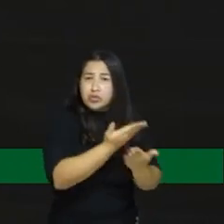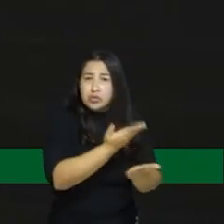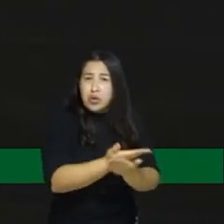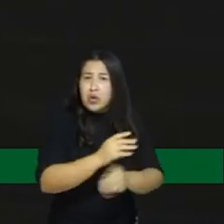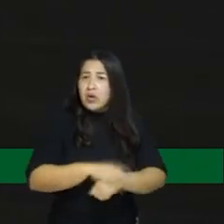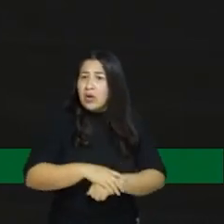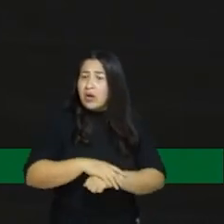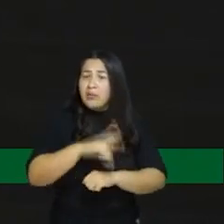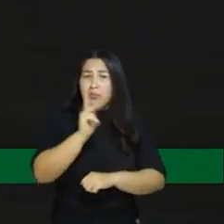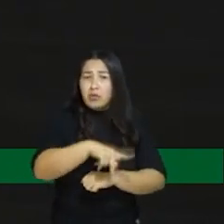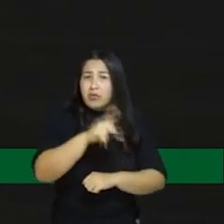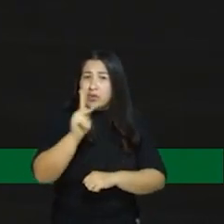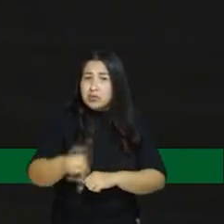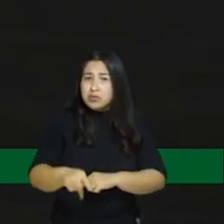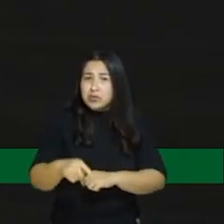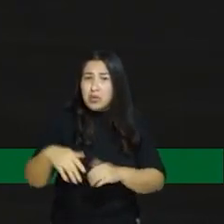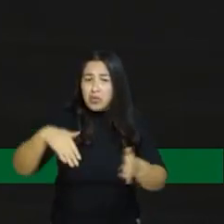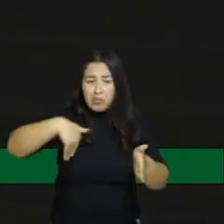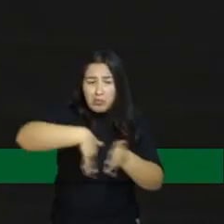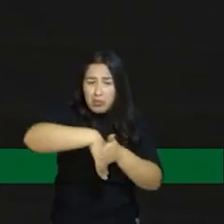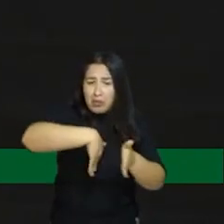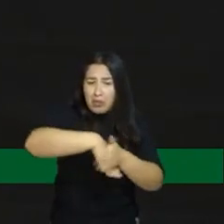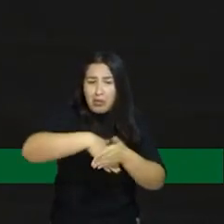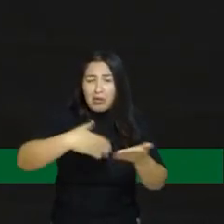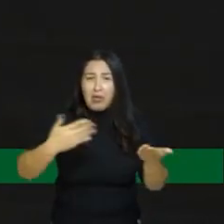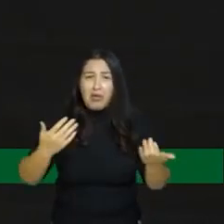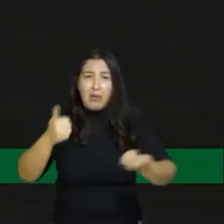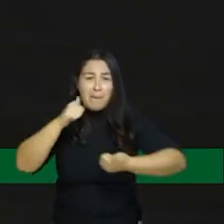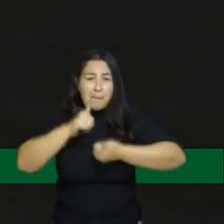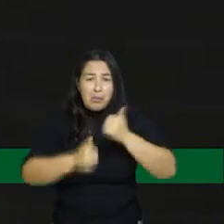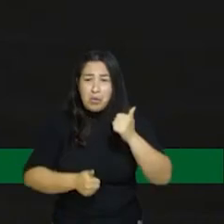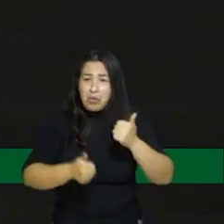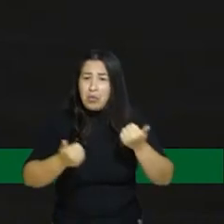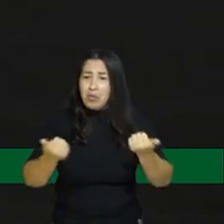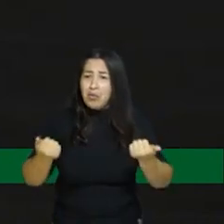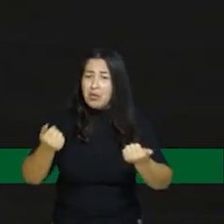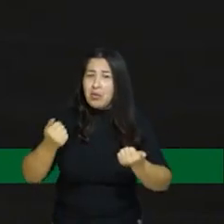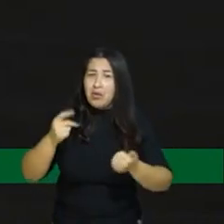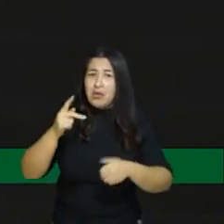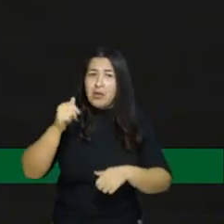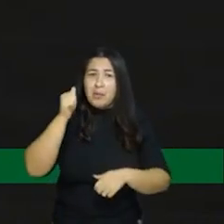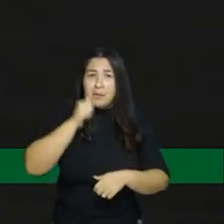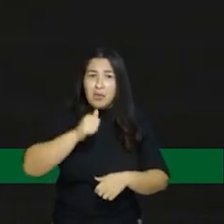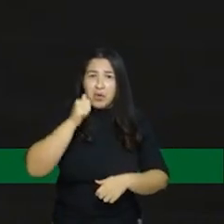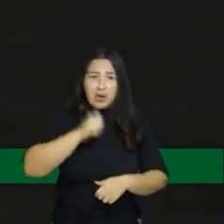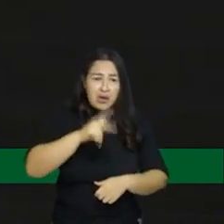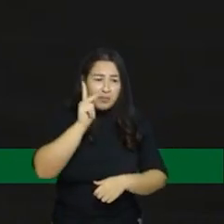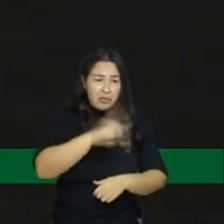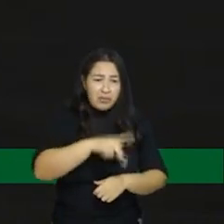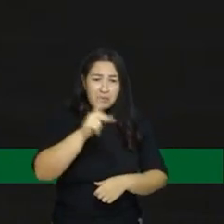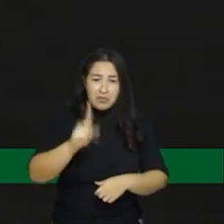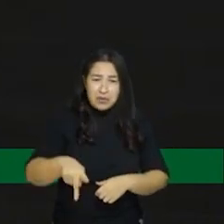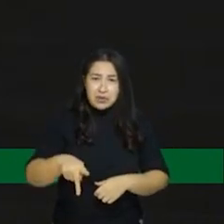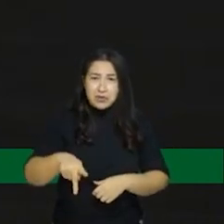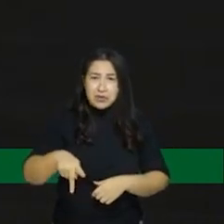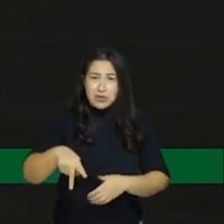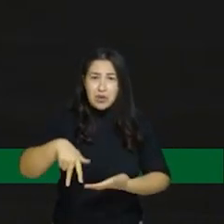um professor, de uma escola de futebol, seja uma professora de balé, seja um